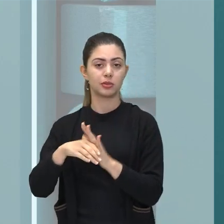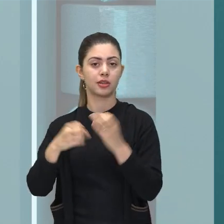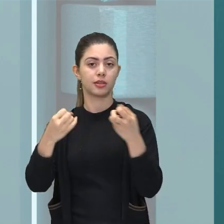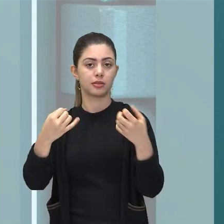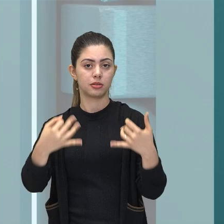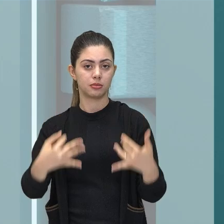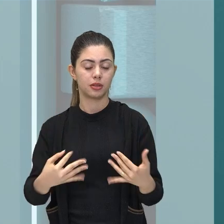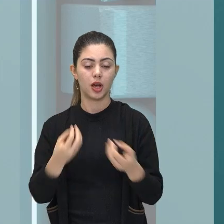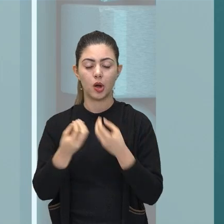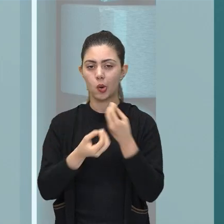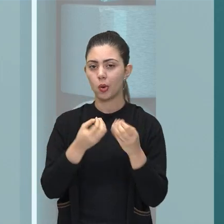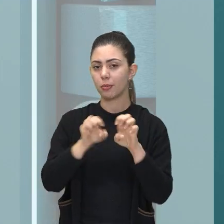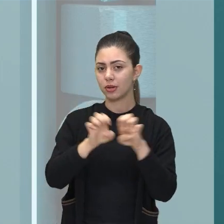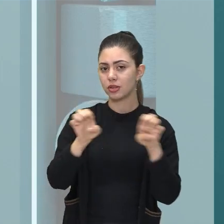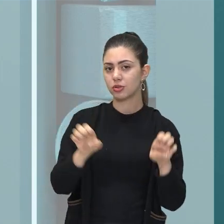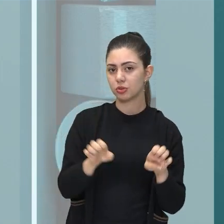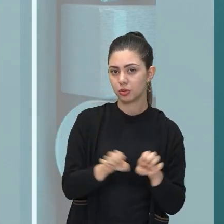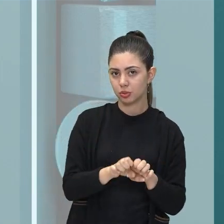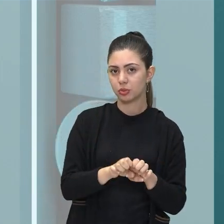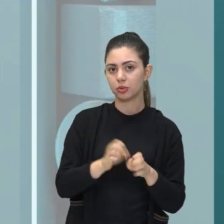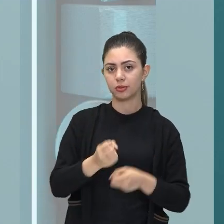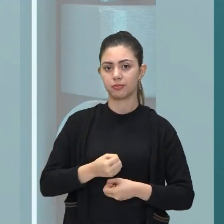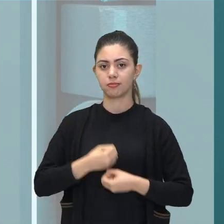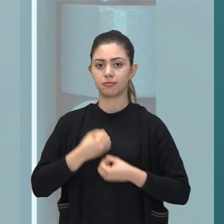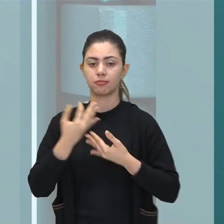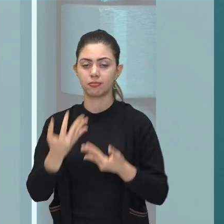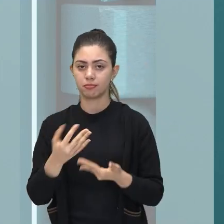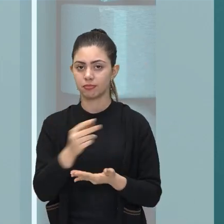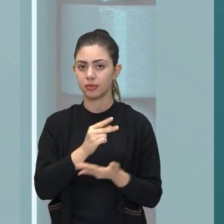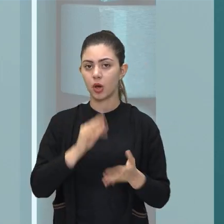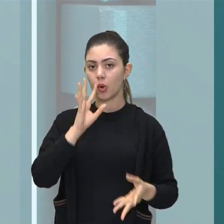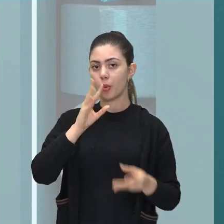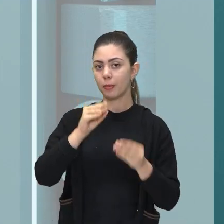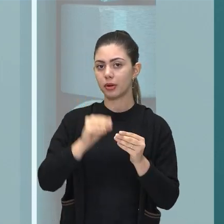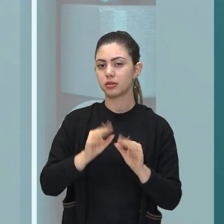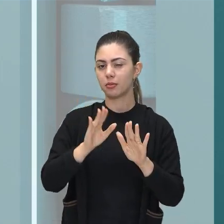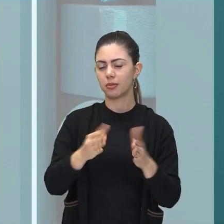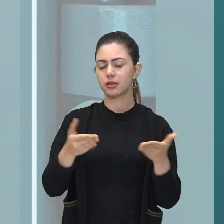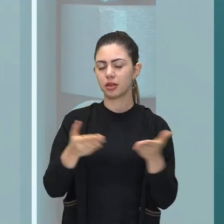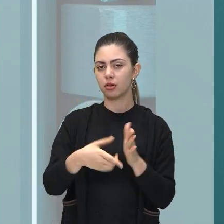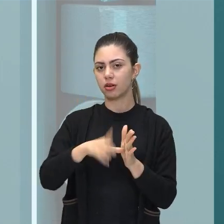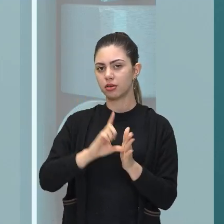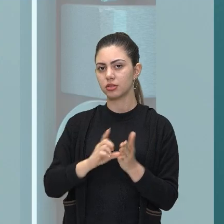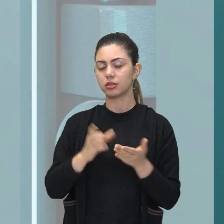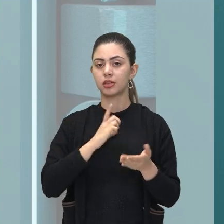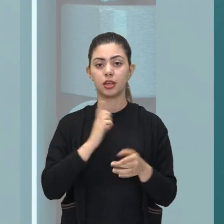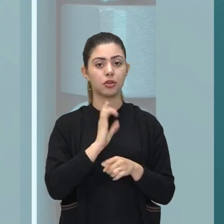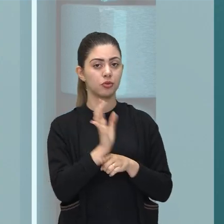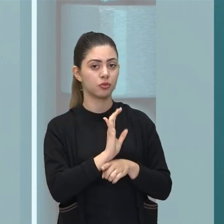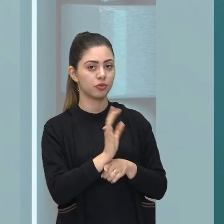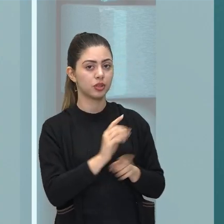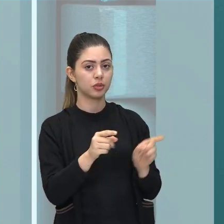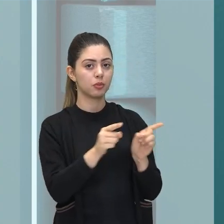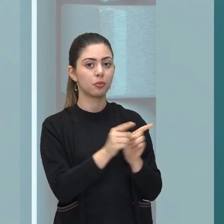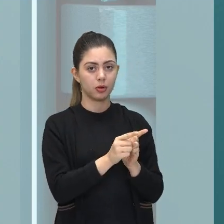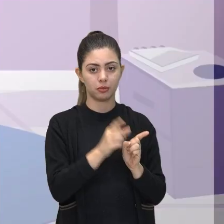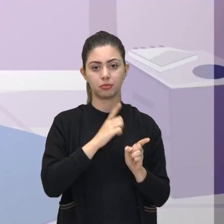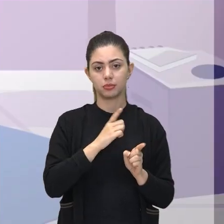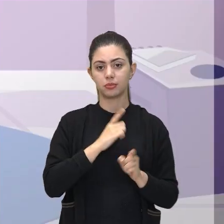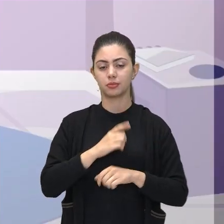em estrutura e em essência e em interpretar, a gente vai dar uma olhadinha no vídeo com um poema selecionado para